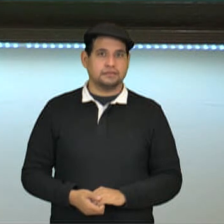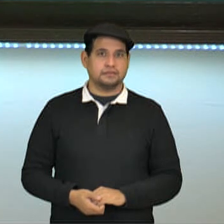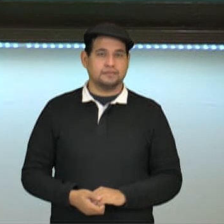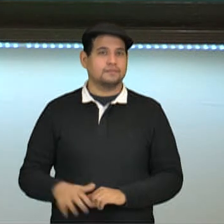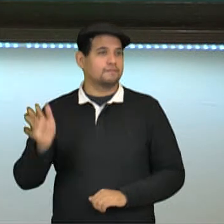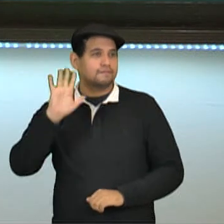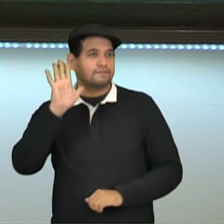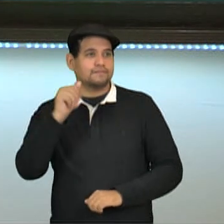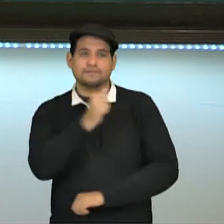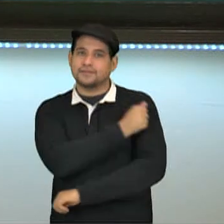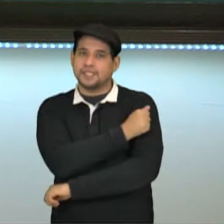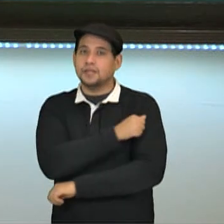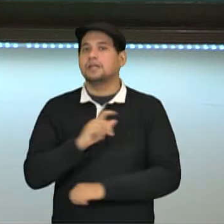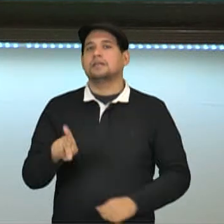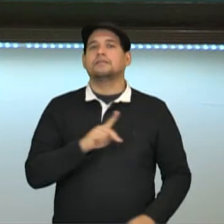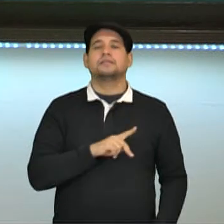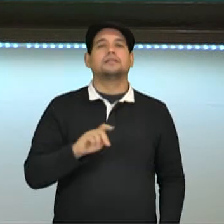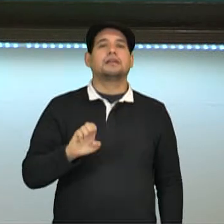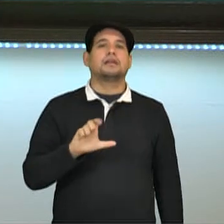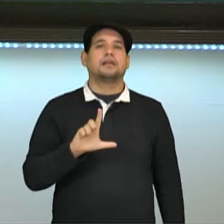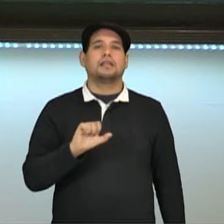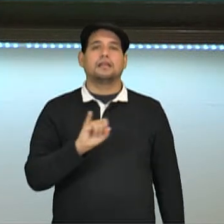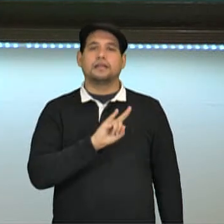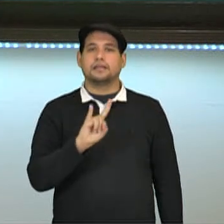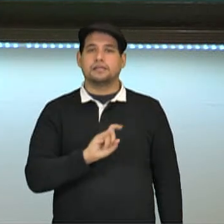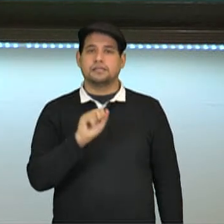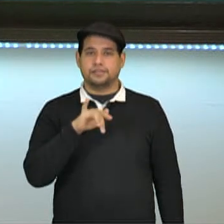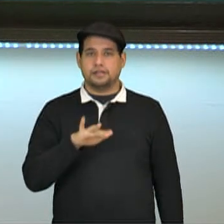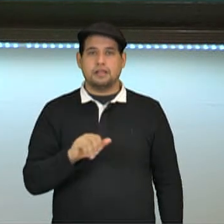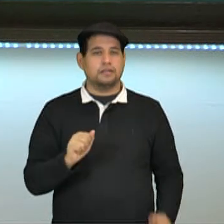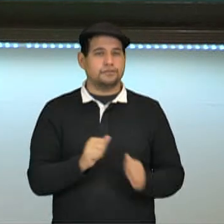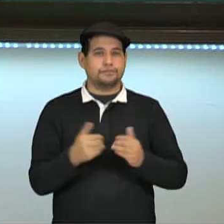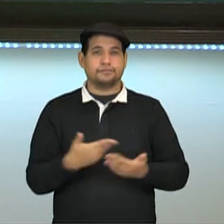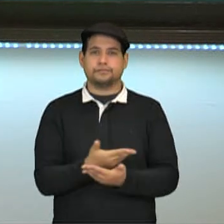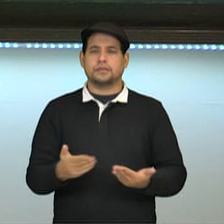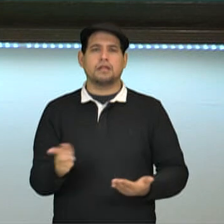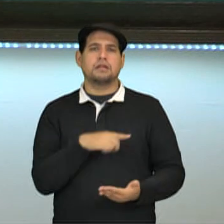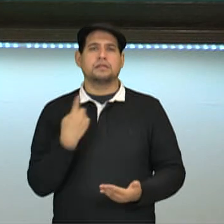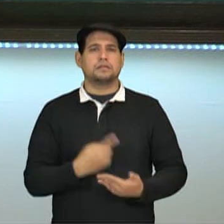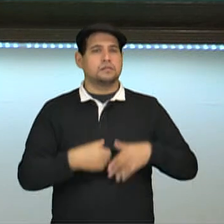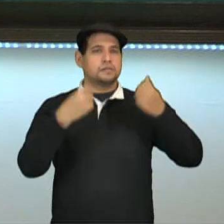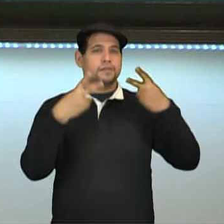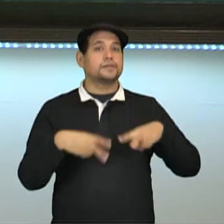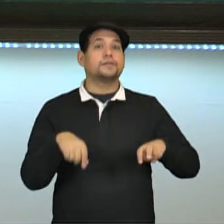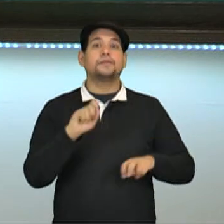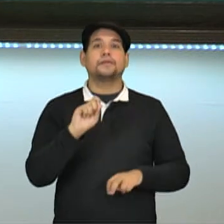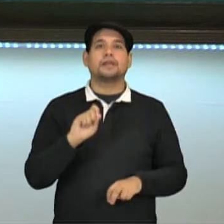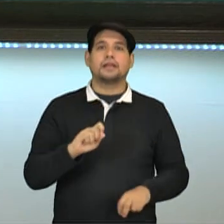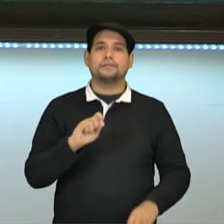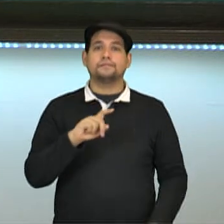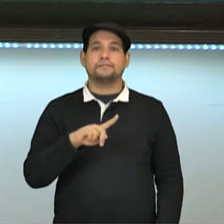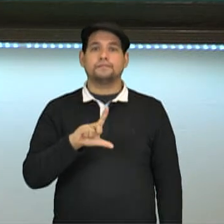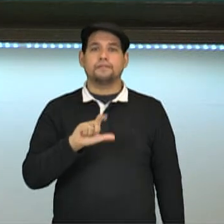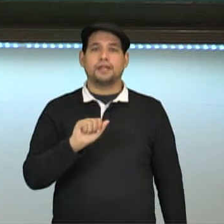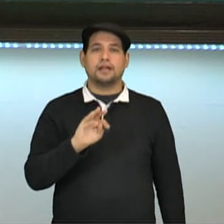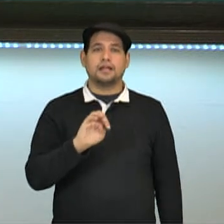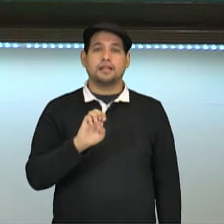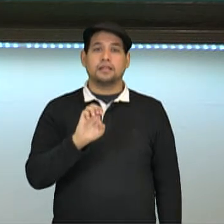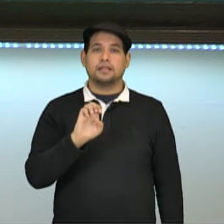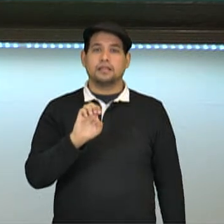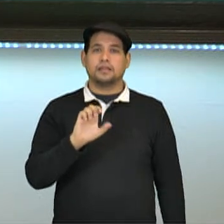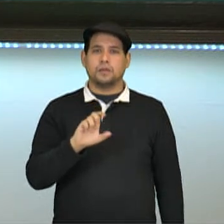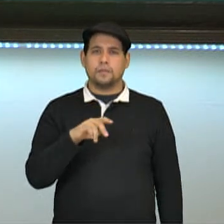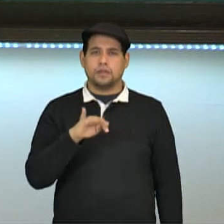Olá, queridos alunos, professora Elisângela aqui com você novamente. Nós vamos falar sobre os plateumintos, a